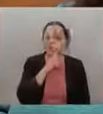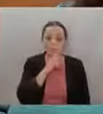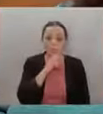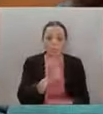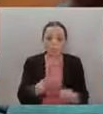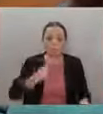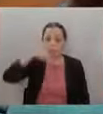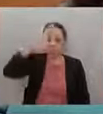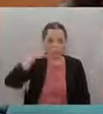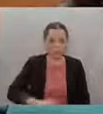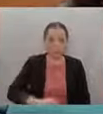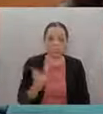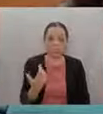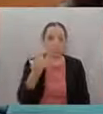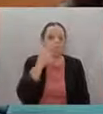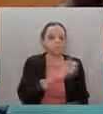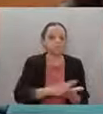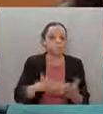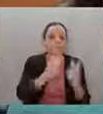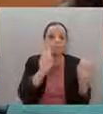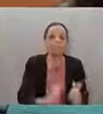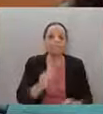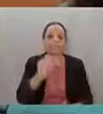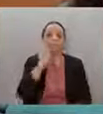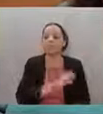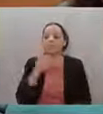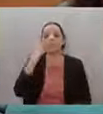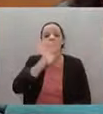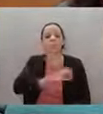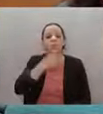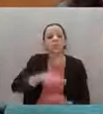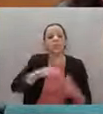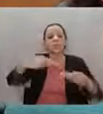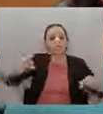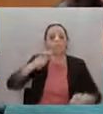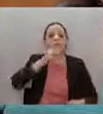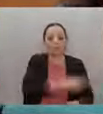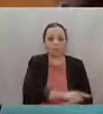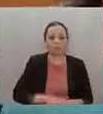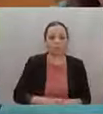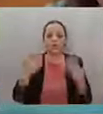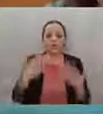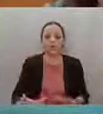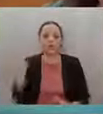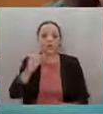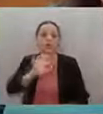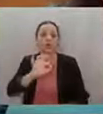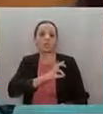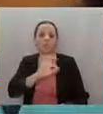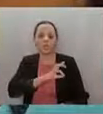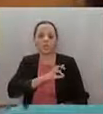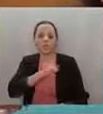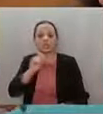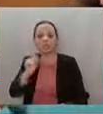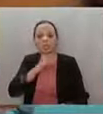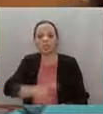fazer, desconheço a questão, posso pedir ao Sr. Presidente da Câmara. Certo. Agora, não é a senhora que vai esclarecer o